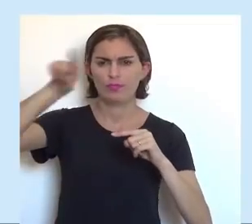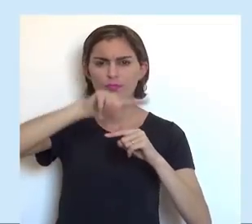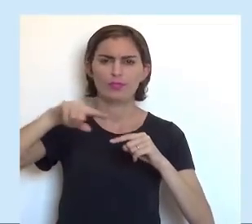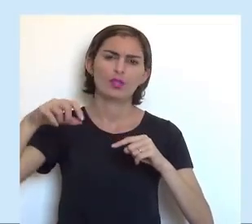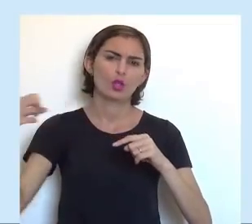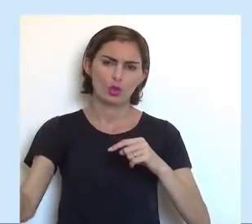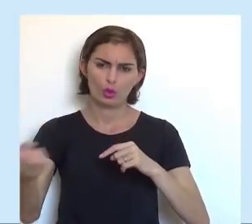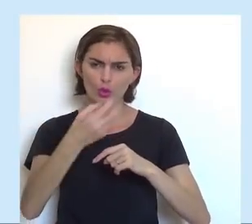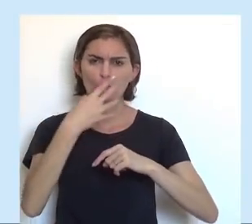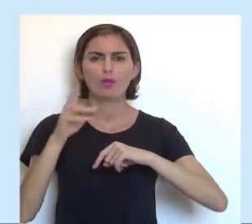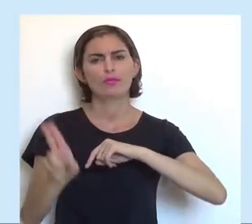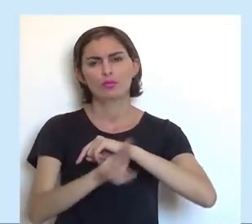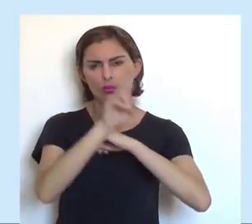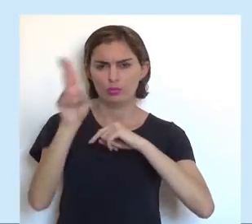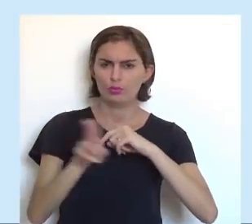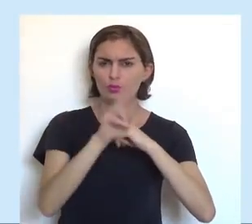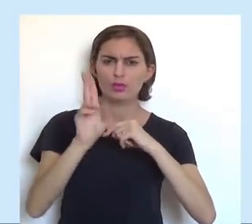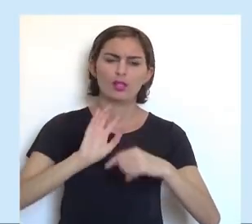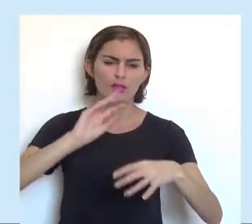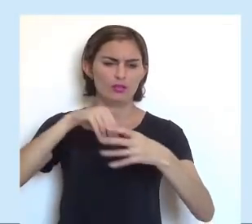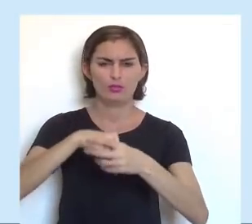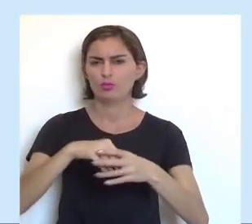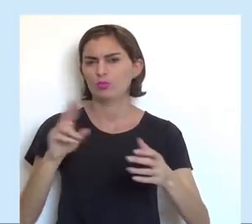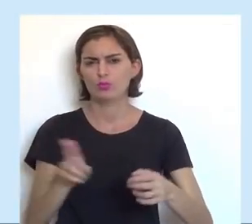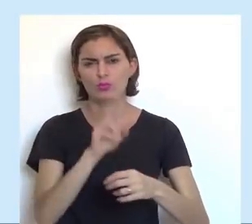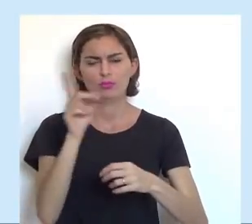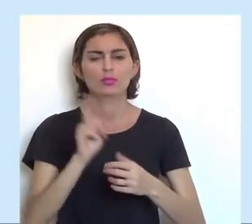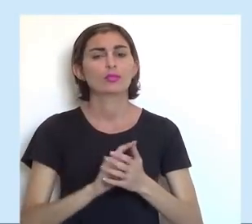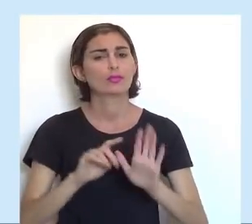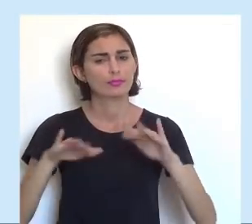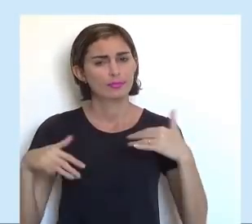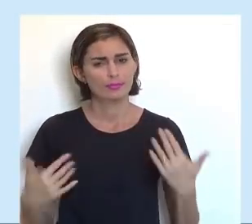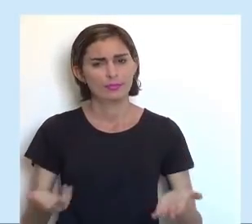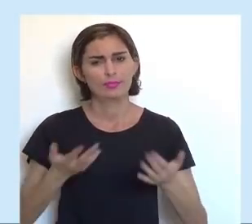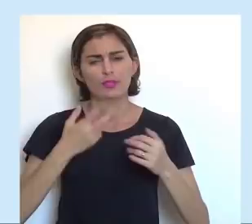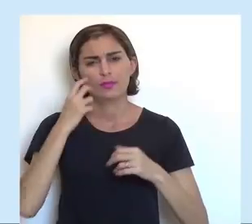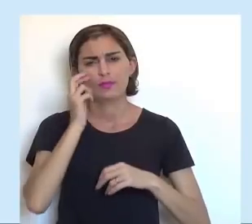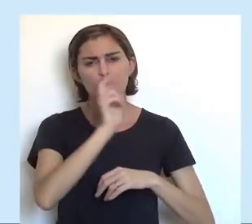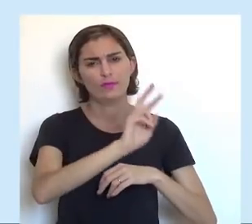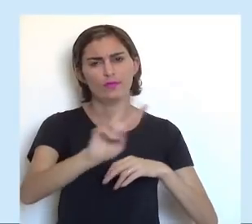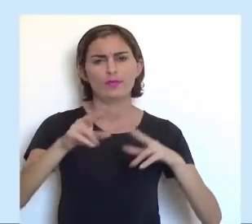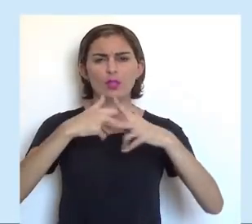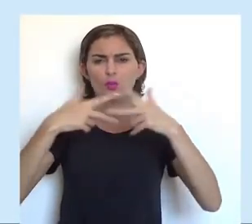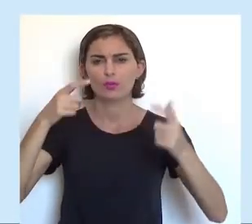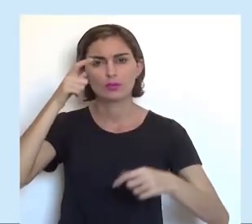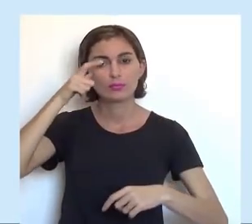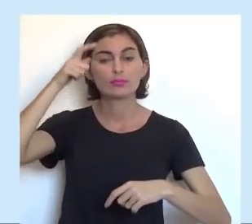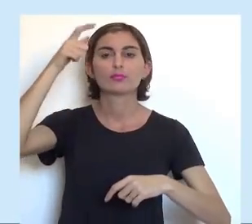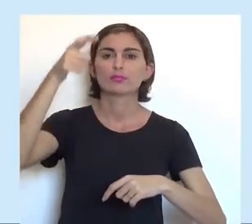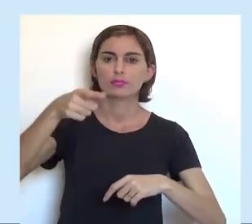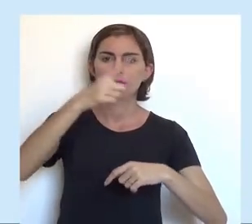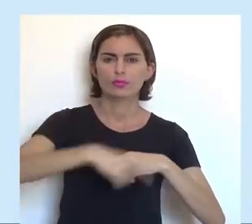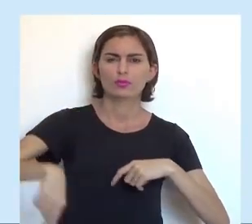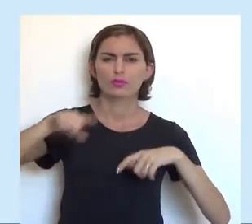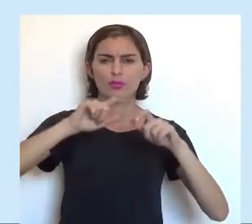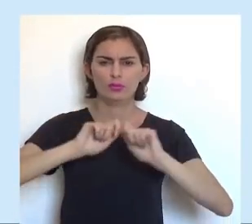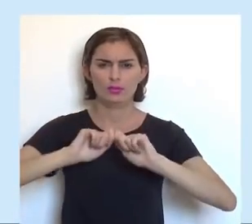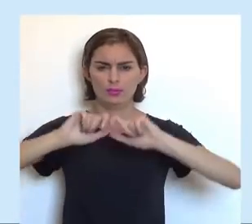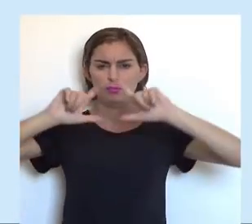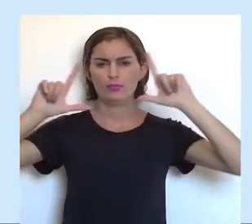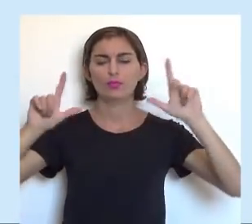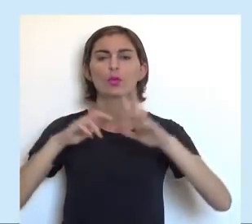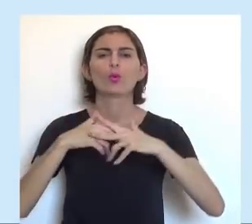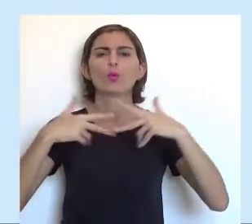Pneus novos, usados e inservíveis. Então, amigos, vamos ver uma coisa interessante na nossa